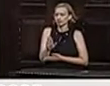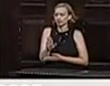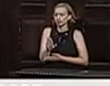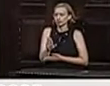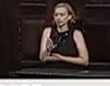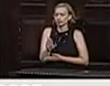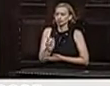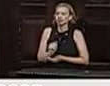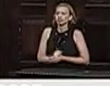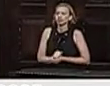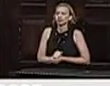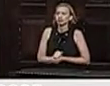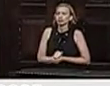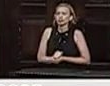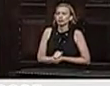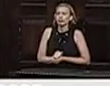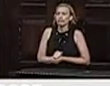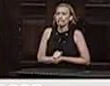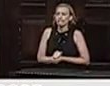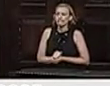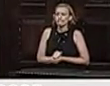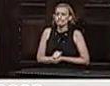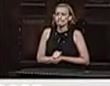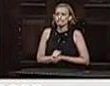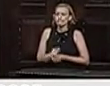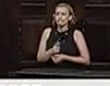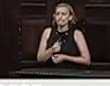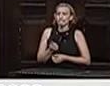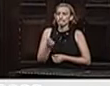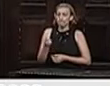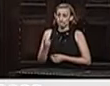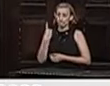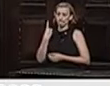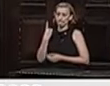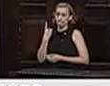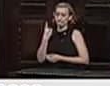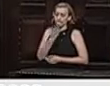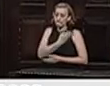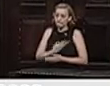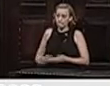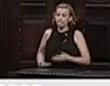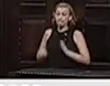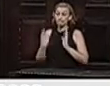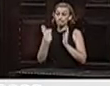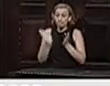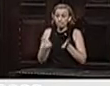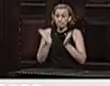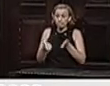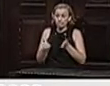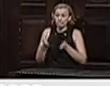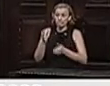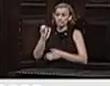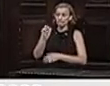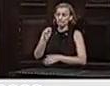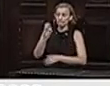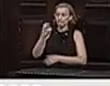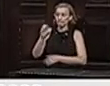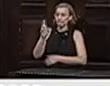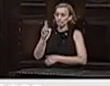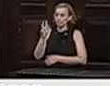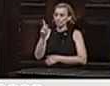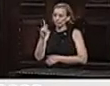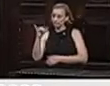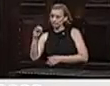não é verdade. O ex-governador e hoje detento Sérgio Cabral, quando